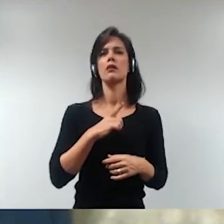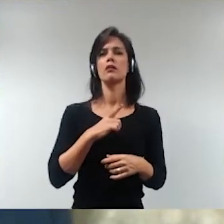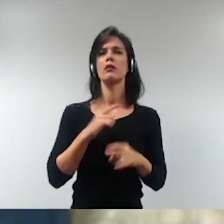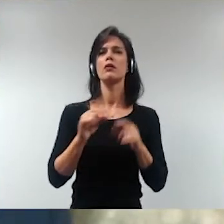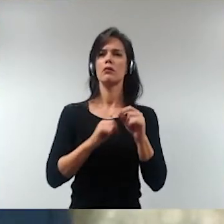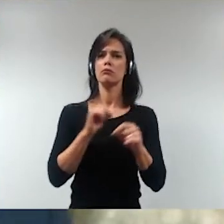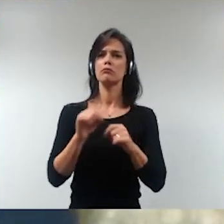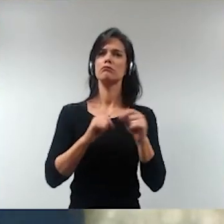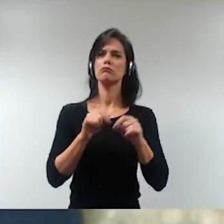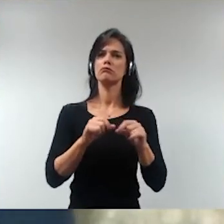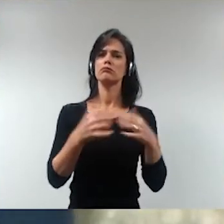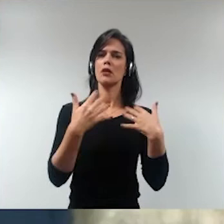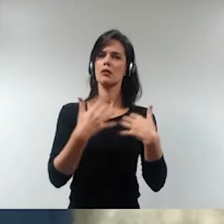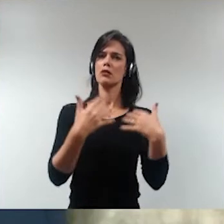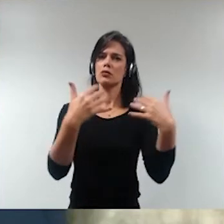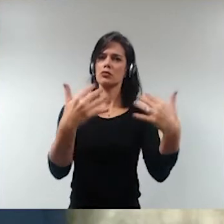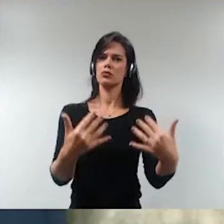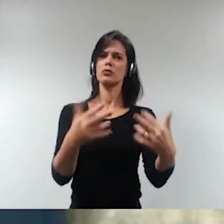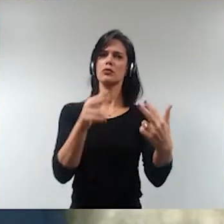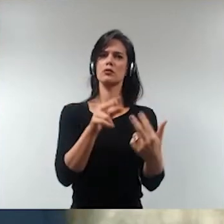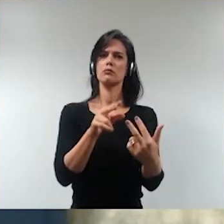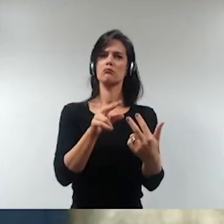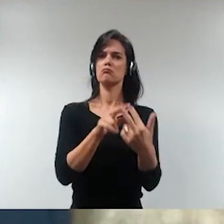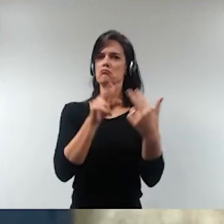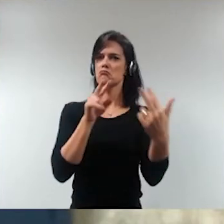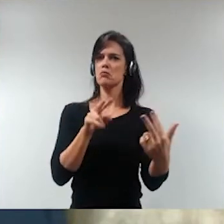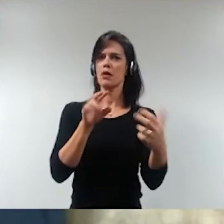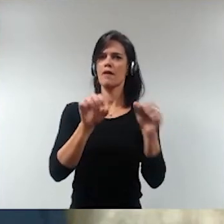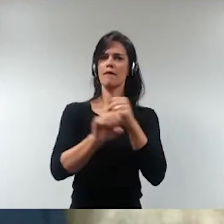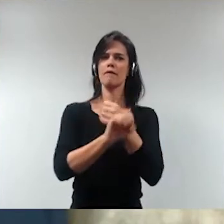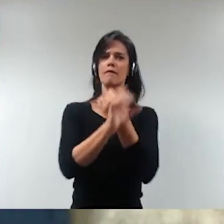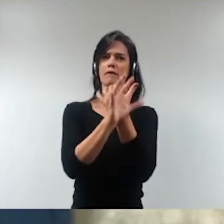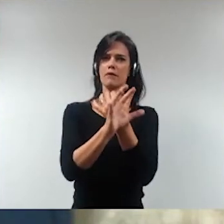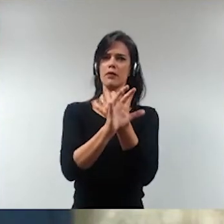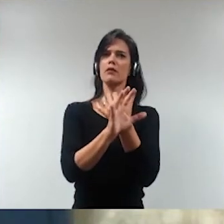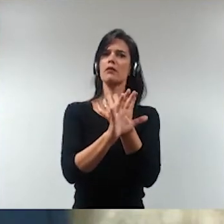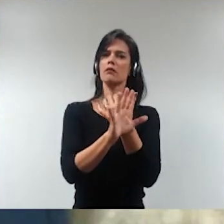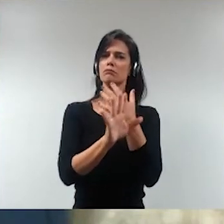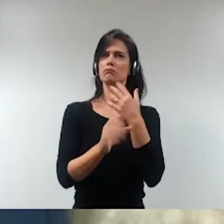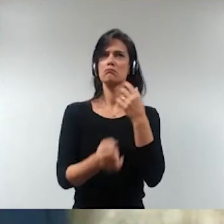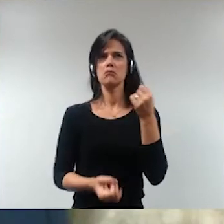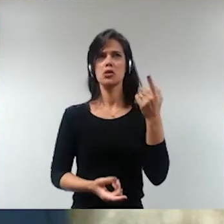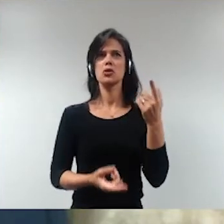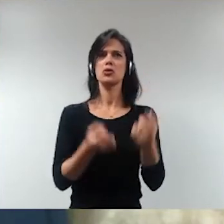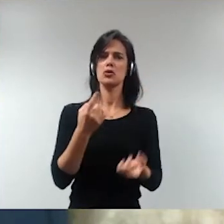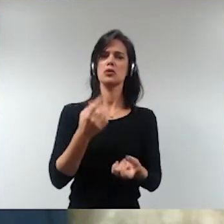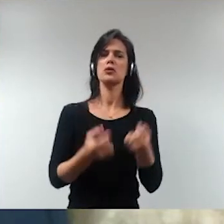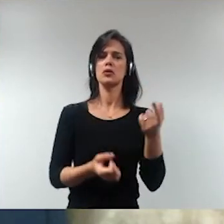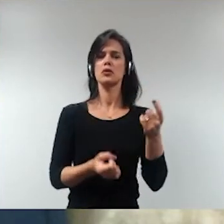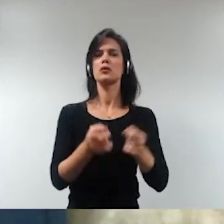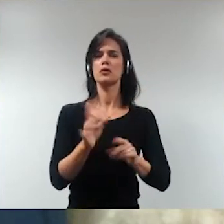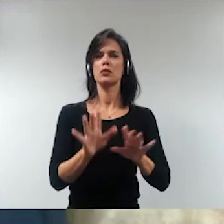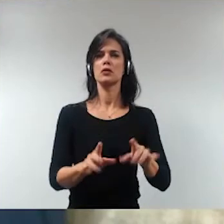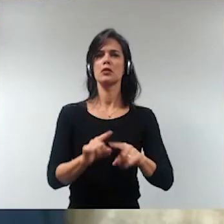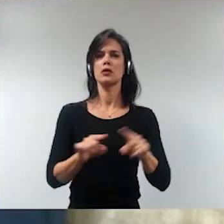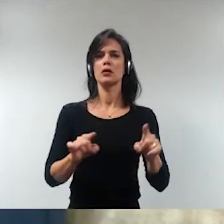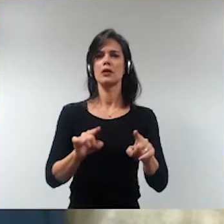de audiência por videoconferência de forma excepcional, é verdade, mas já havia essa previsão. Mais recentemente, nós tivemos